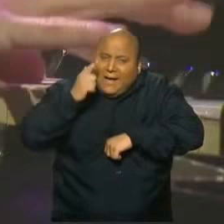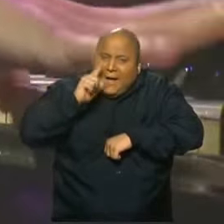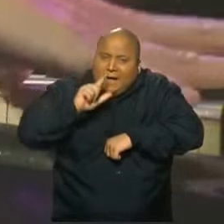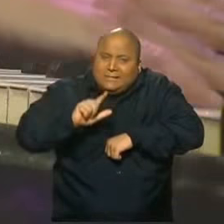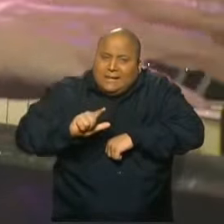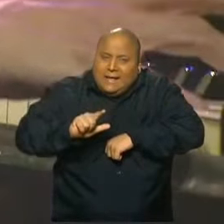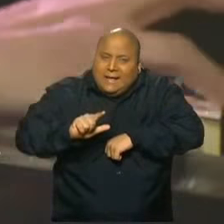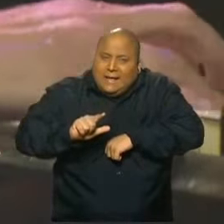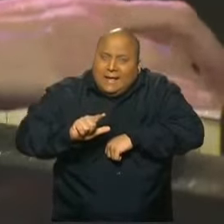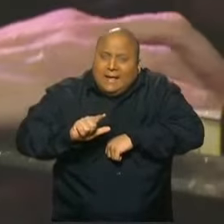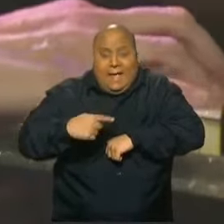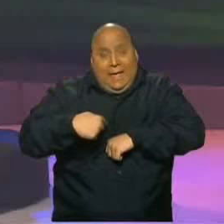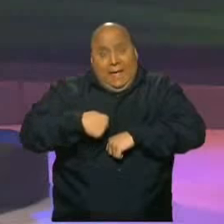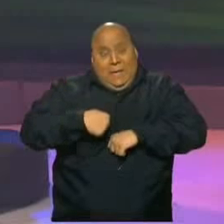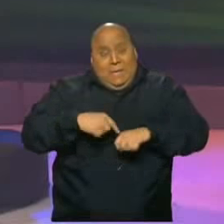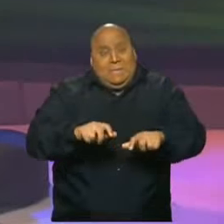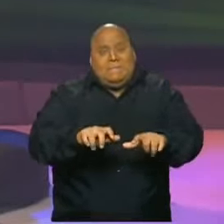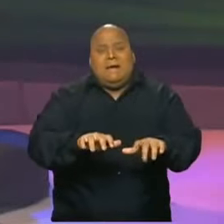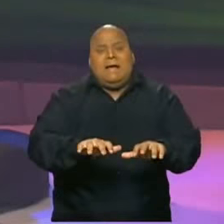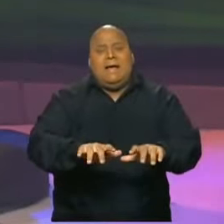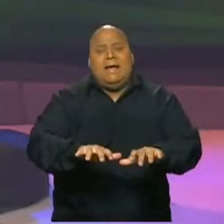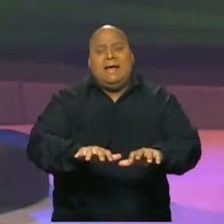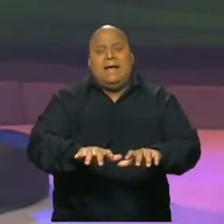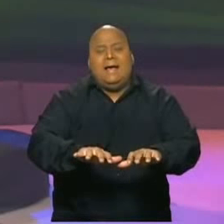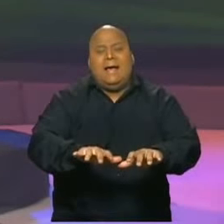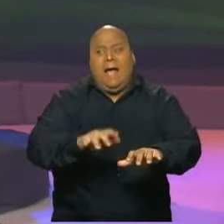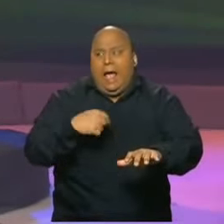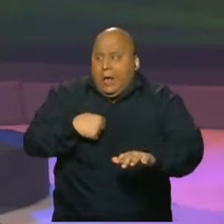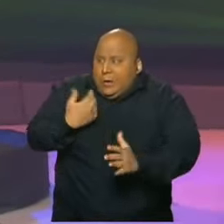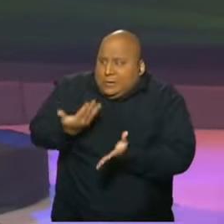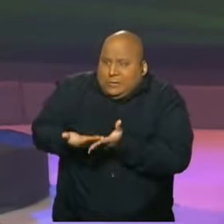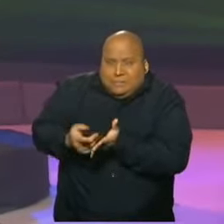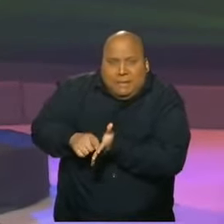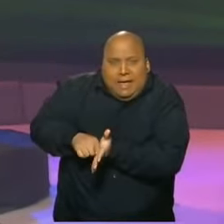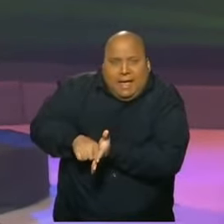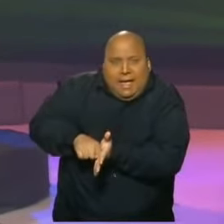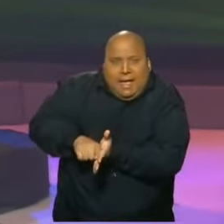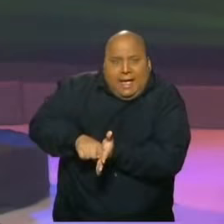e volto a estudar.